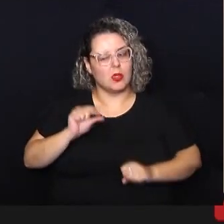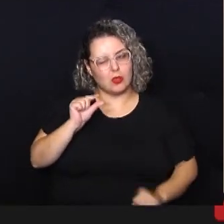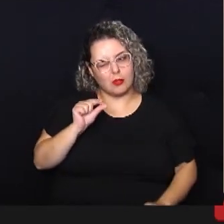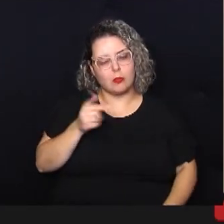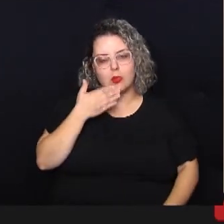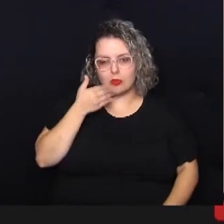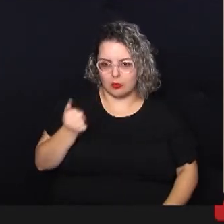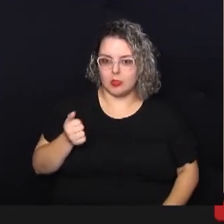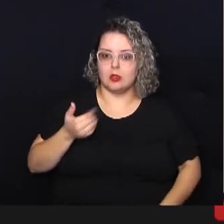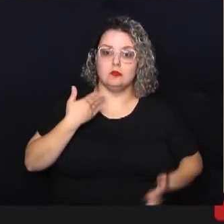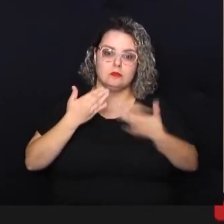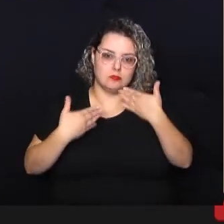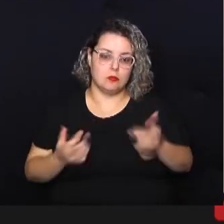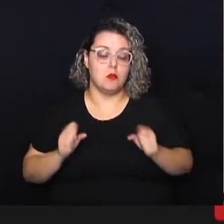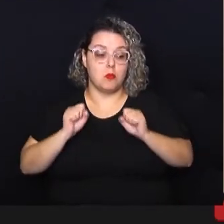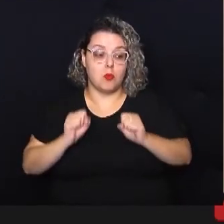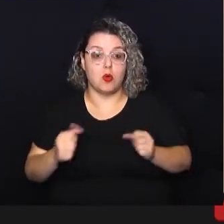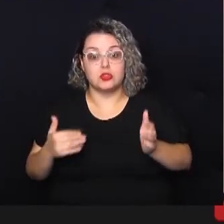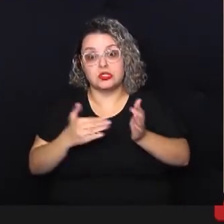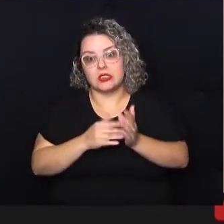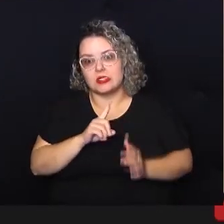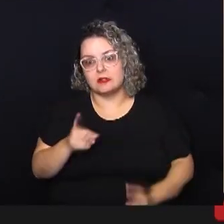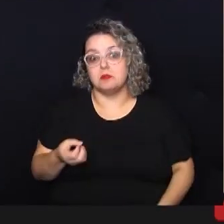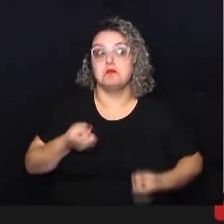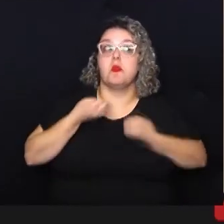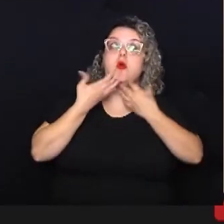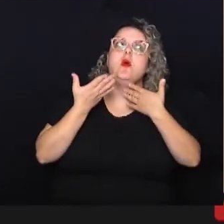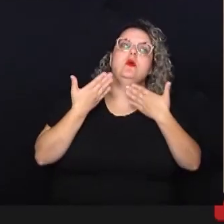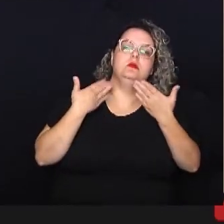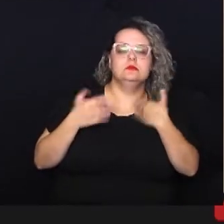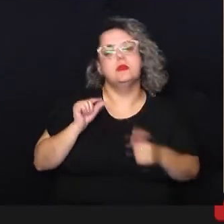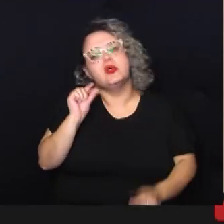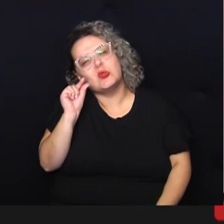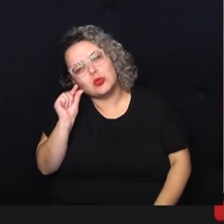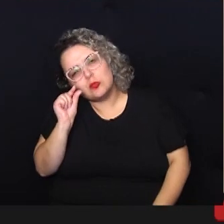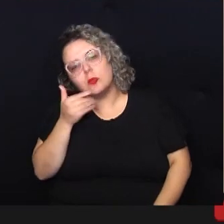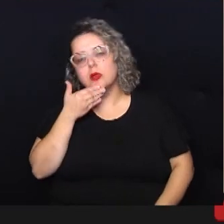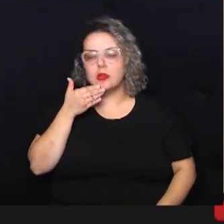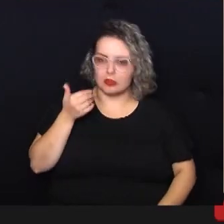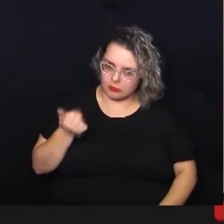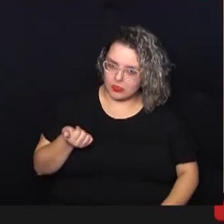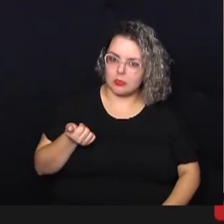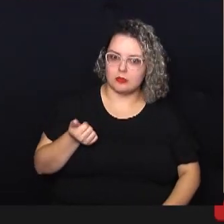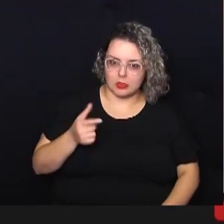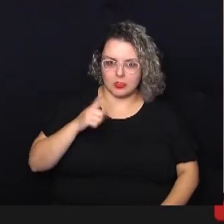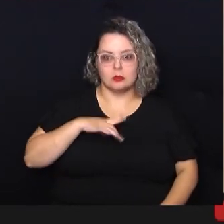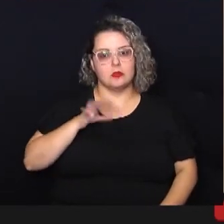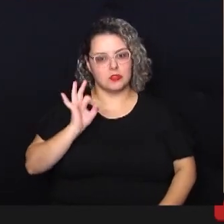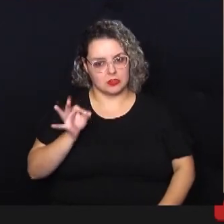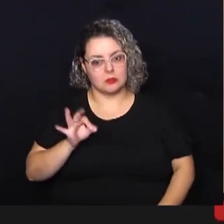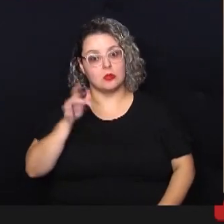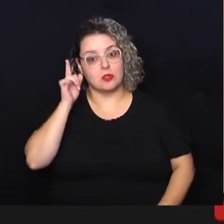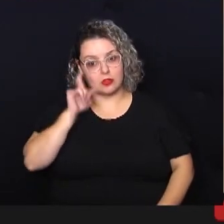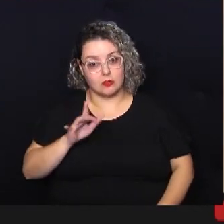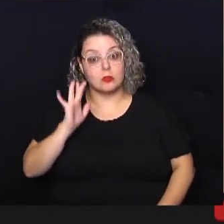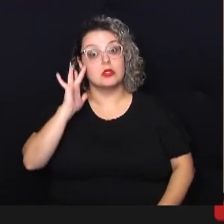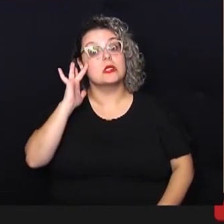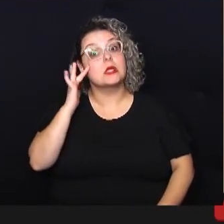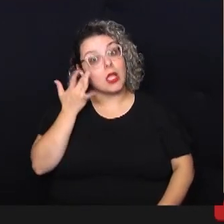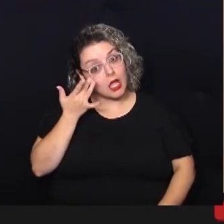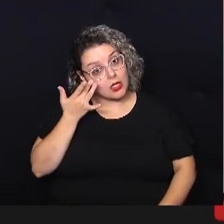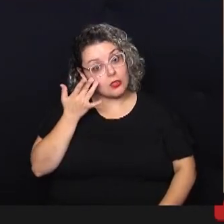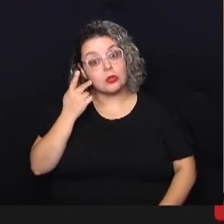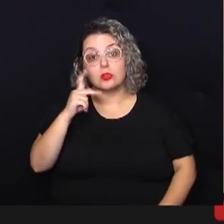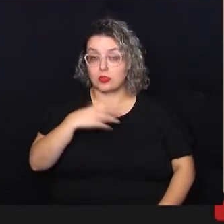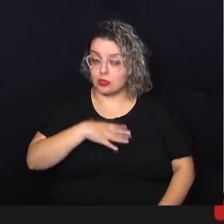conversa. Você pode não ser super bom de conversa, mas um pouquinho melhor. Eu tenho certeza que você consegue e eu acho que seu filho